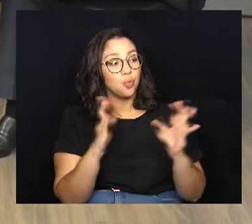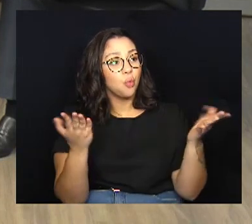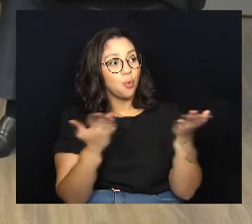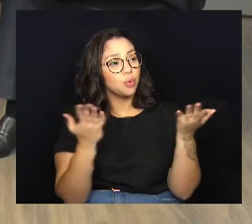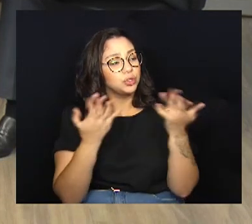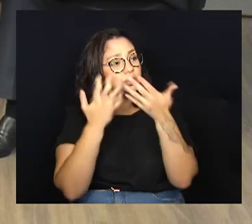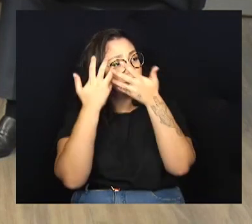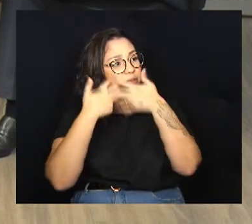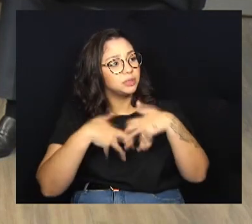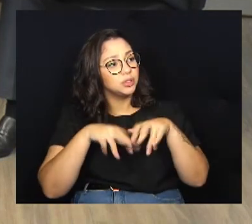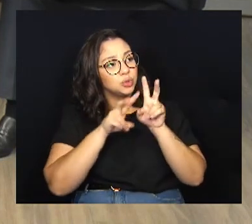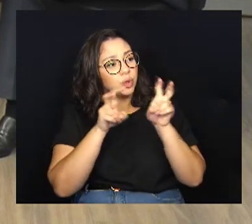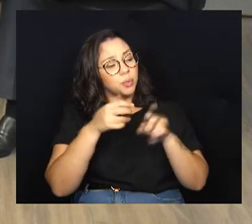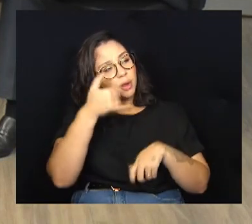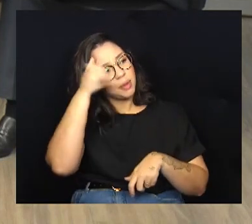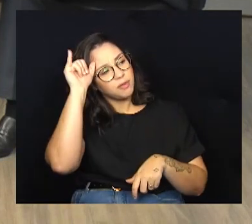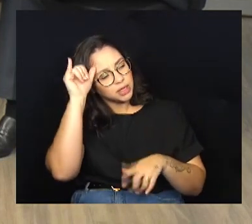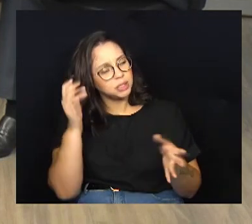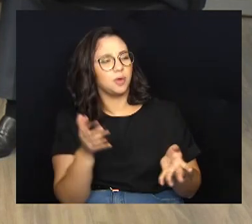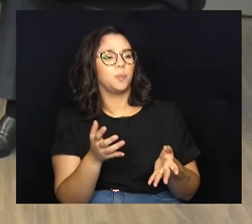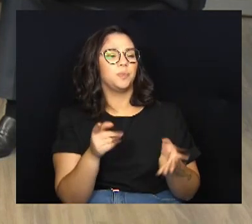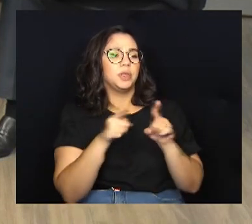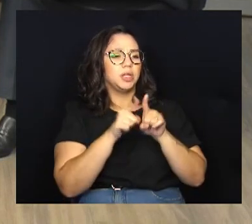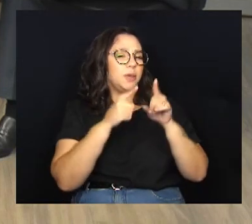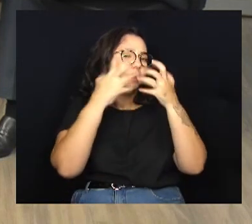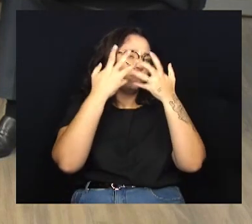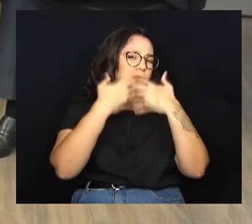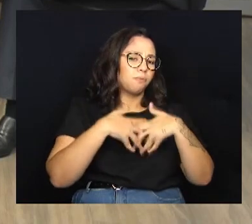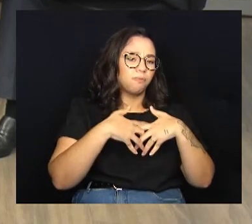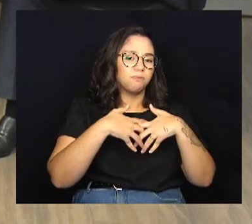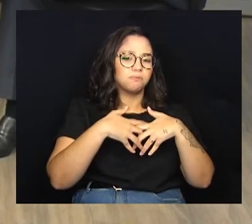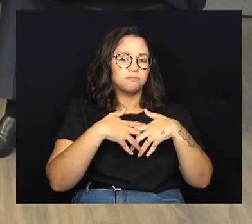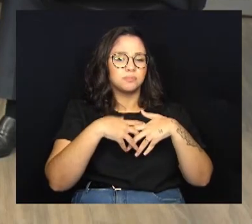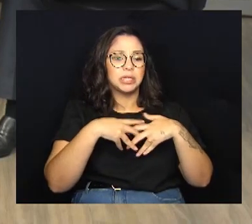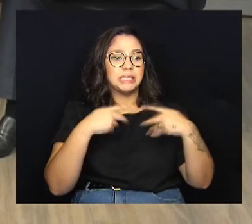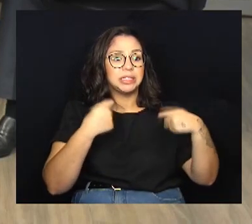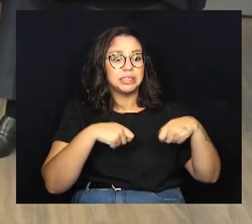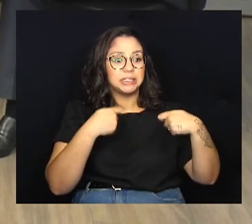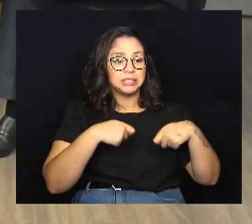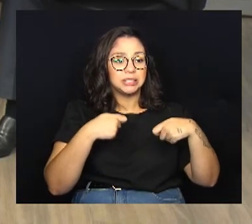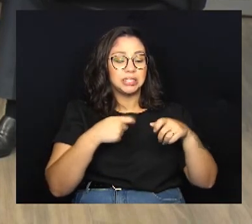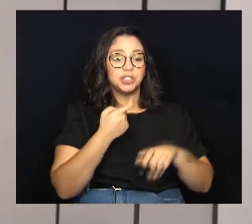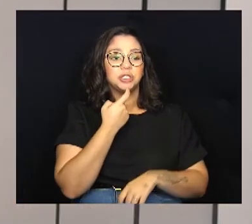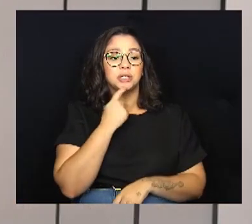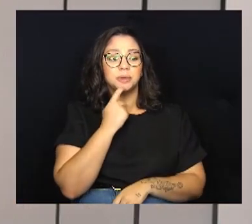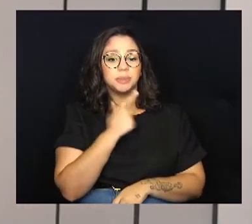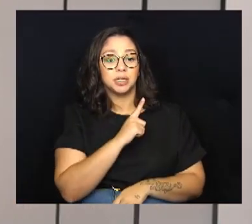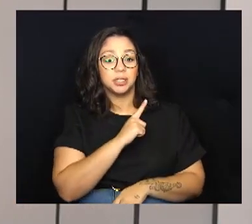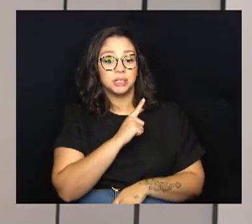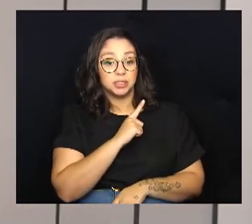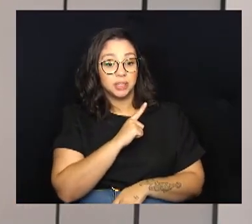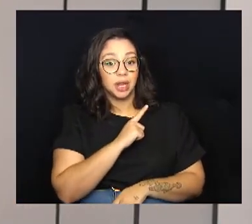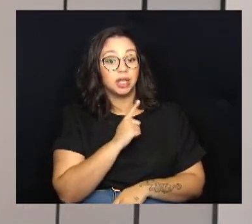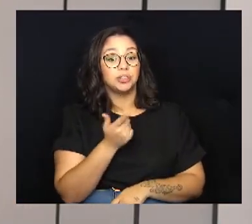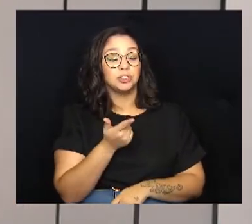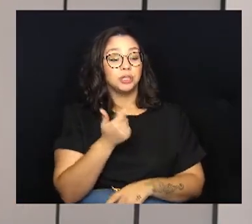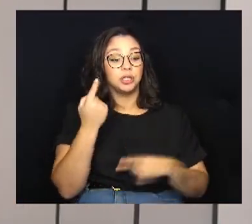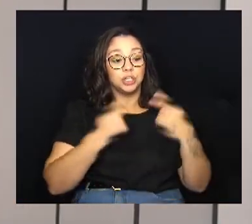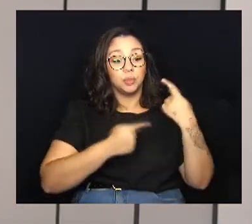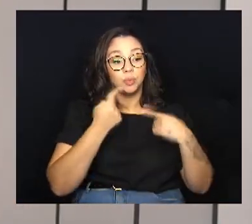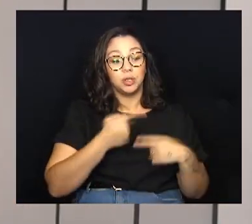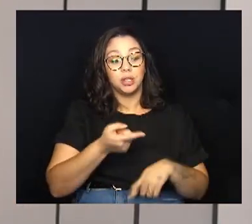o plano municipal sobre drogas. Campinas não tem, né? Isso eu acho que é um tema, assim, um plano